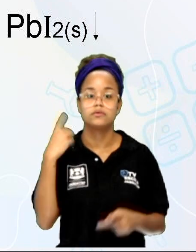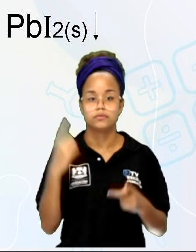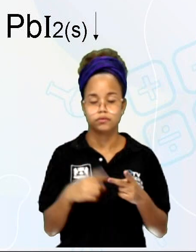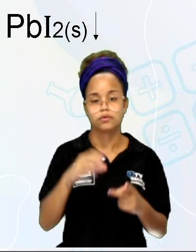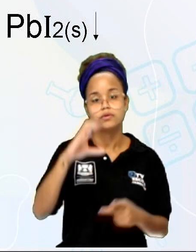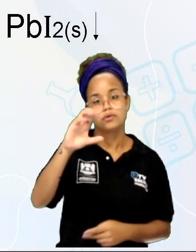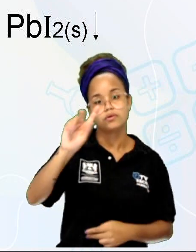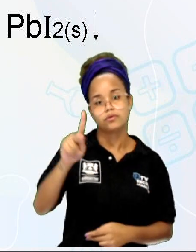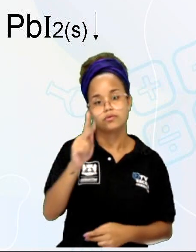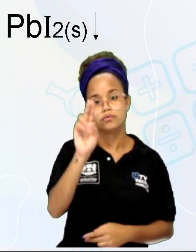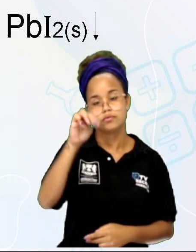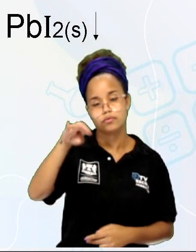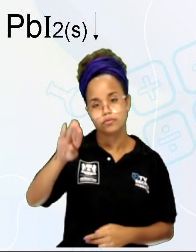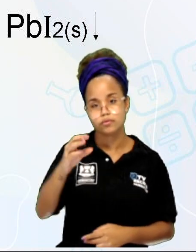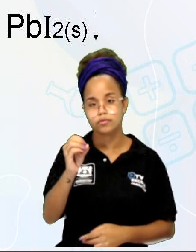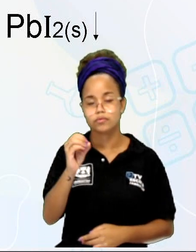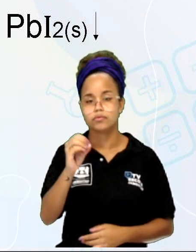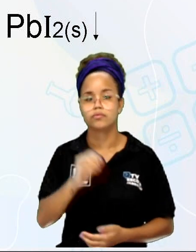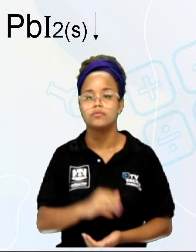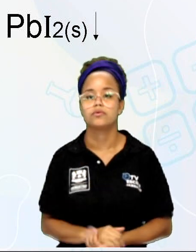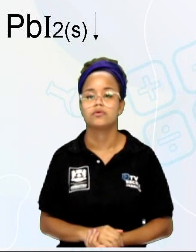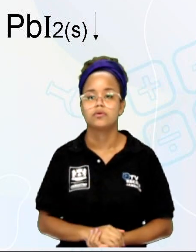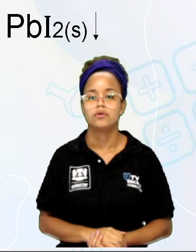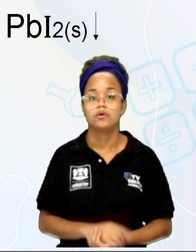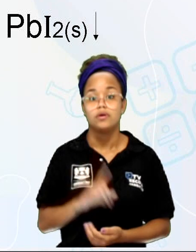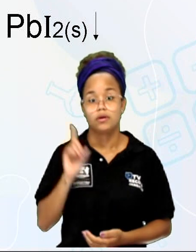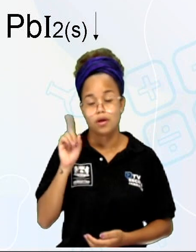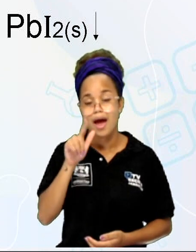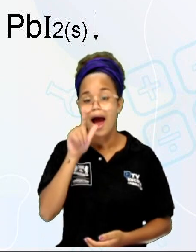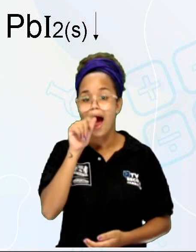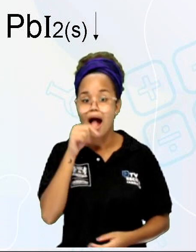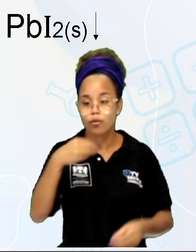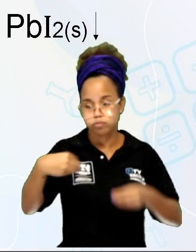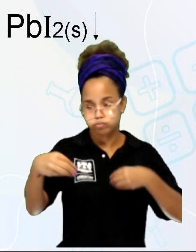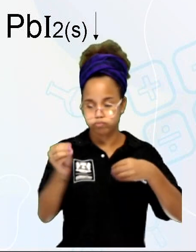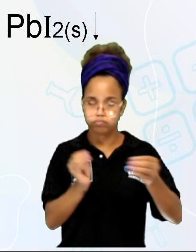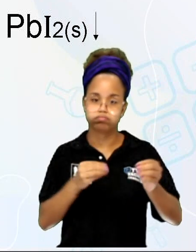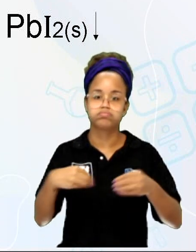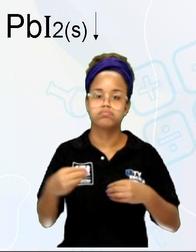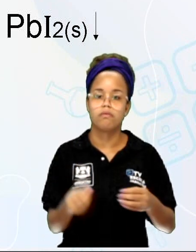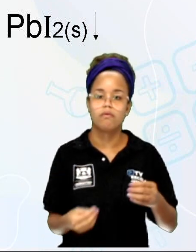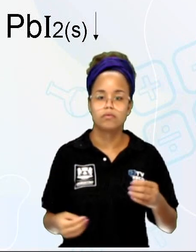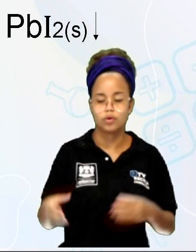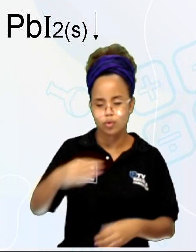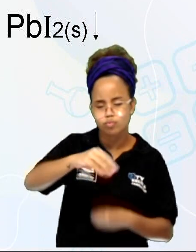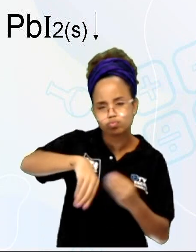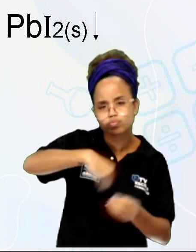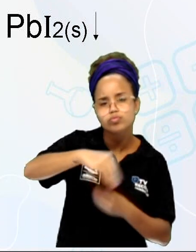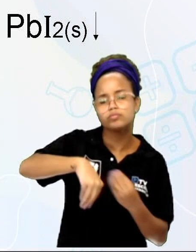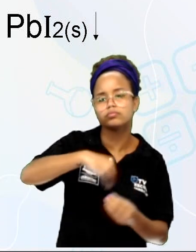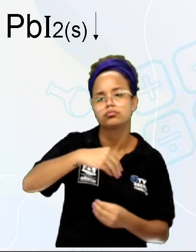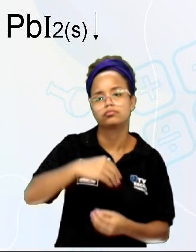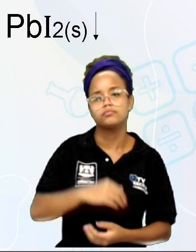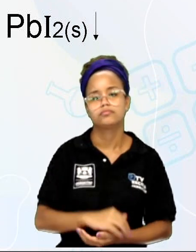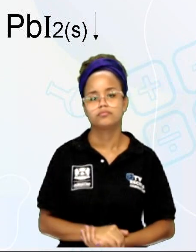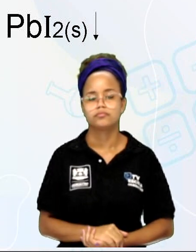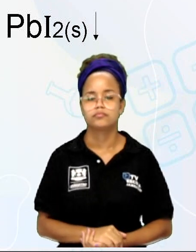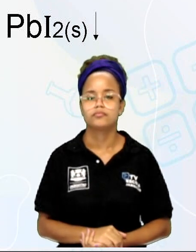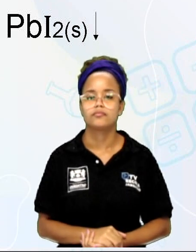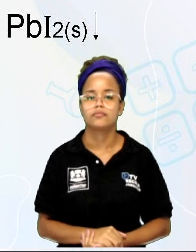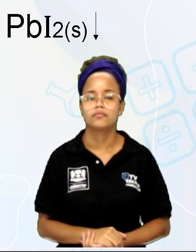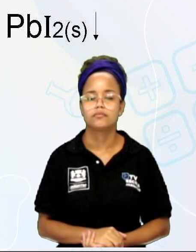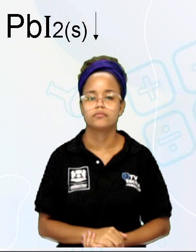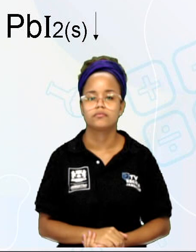porque a gente já conhece esse experimento, chuva de ouro, né? Ele é feito com água lá, misturado. A reação vai